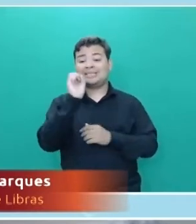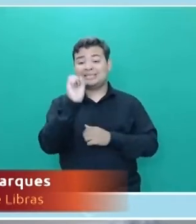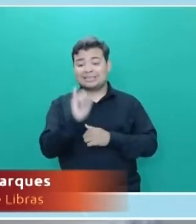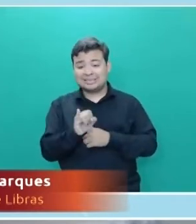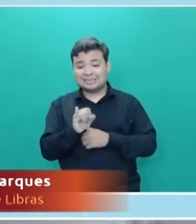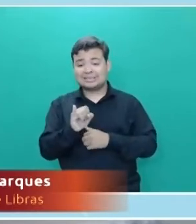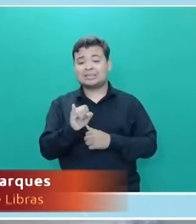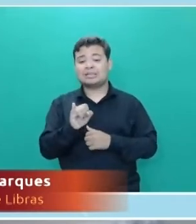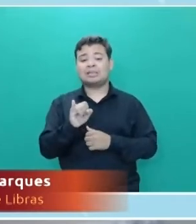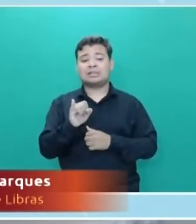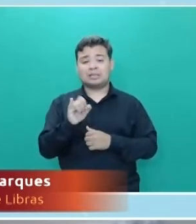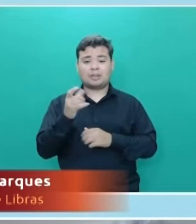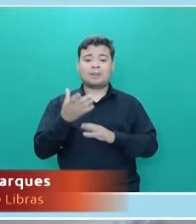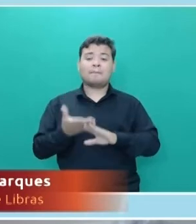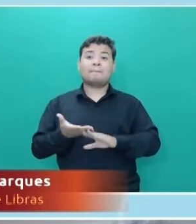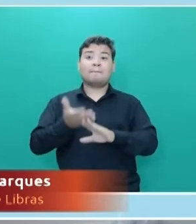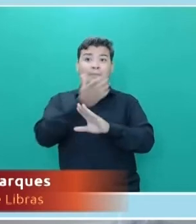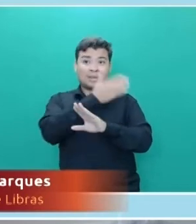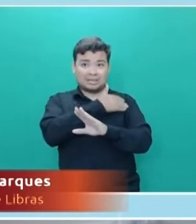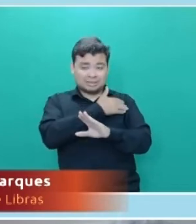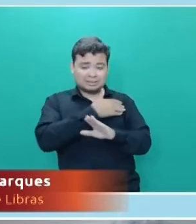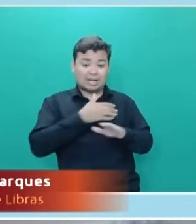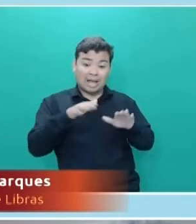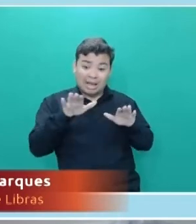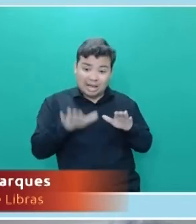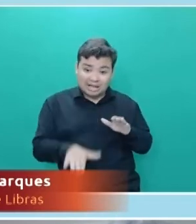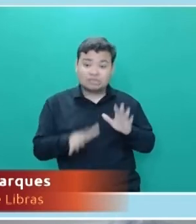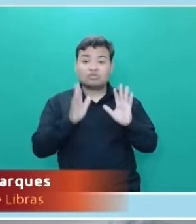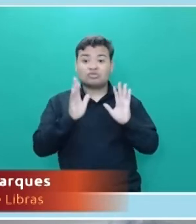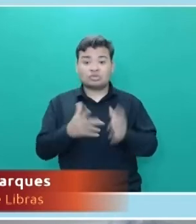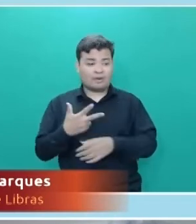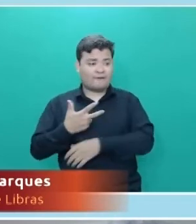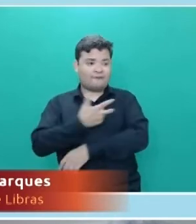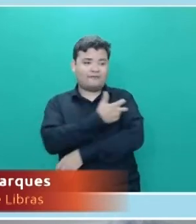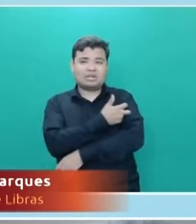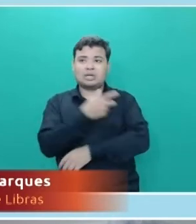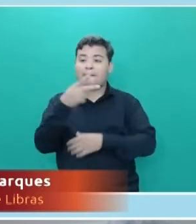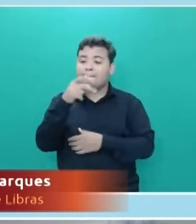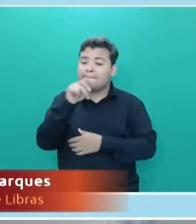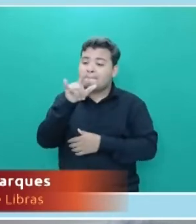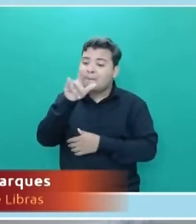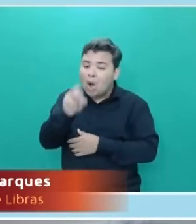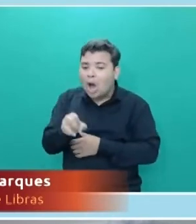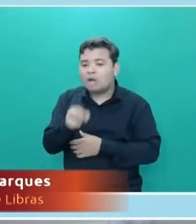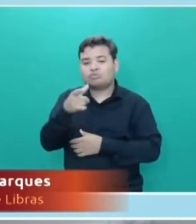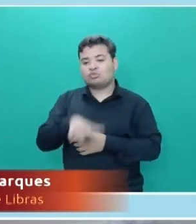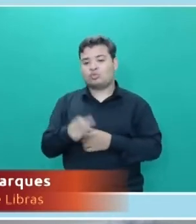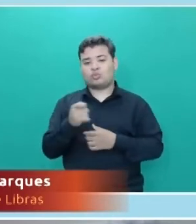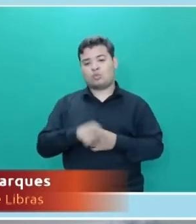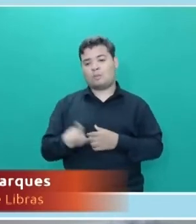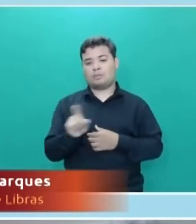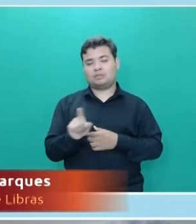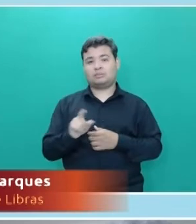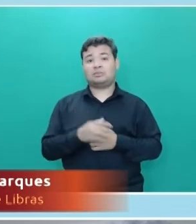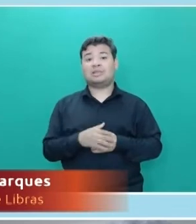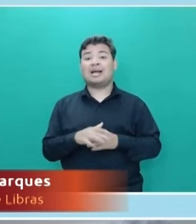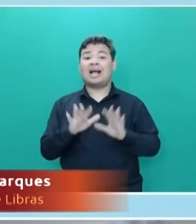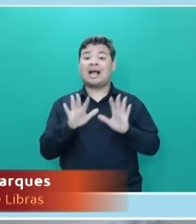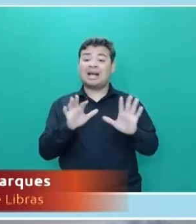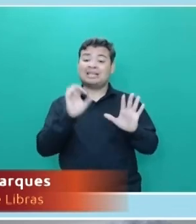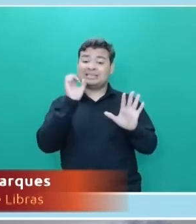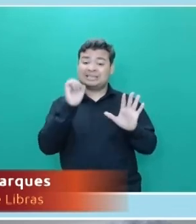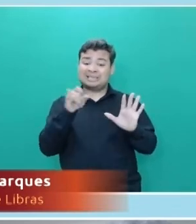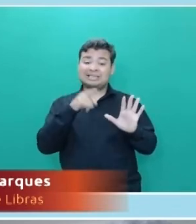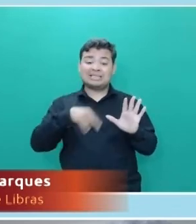receberam lá na infância a vacina contra a poliomielite, elas não precisam receber, a não ser que elas não tenham nenhuma